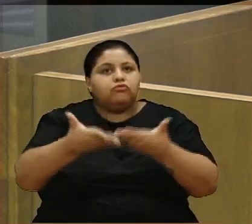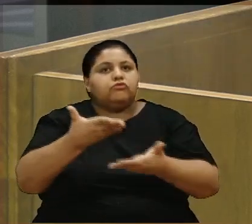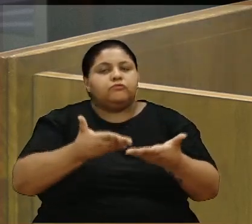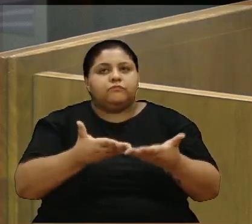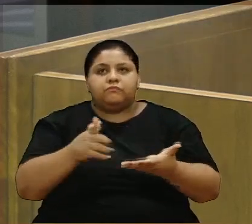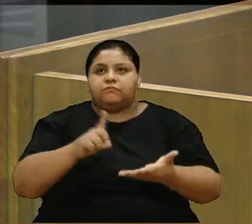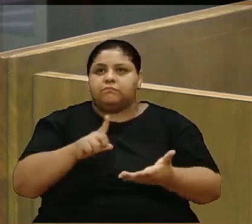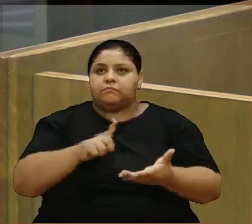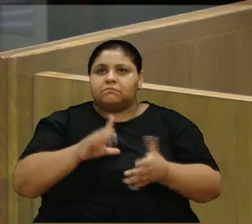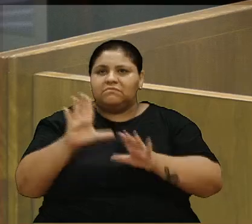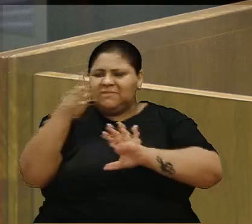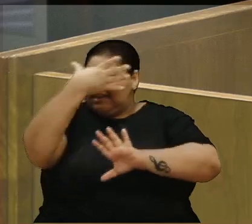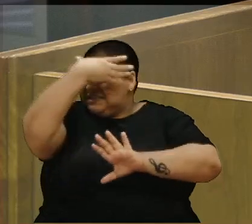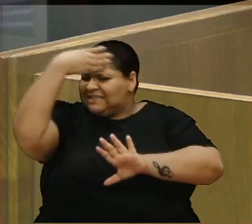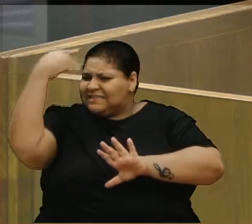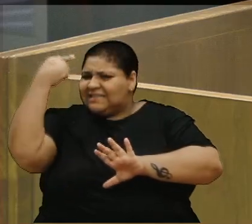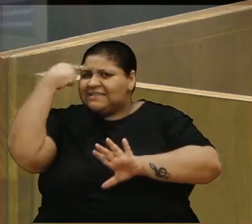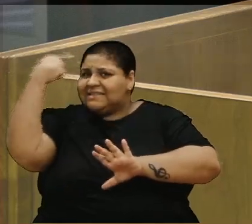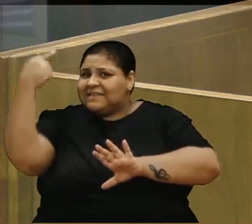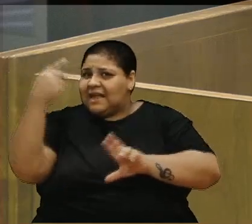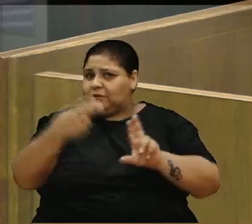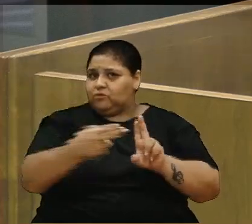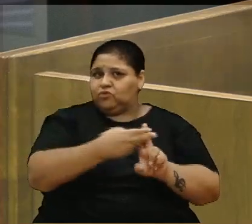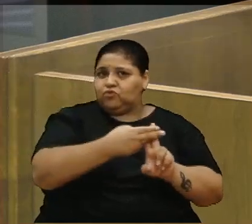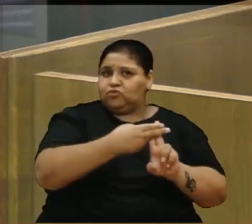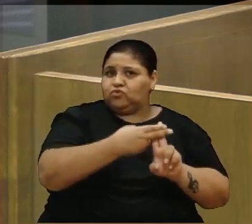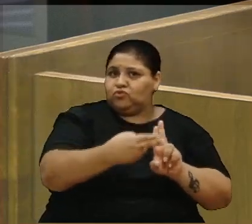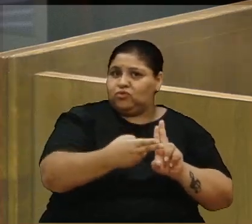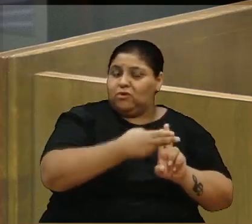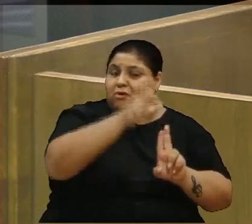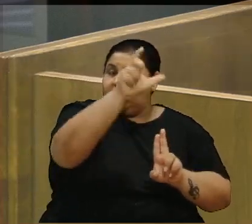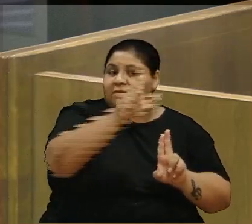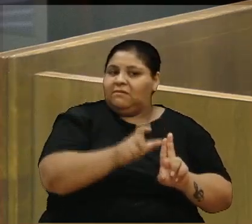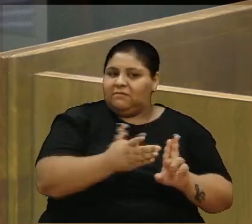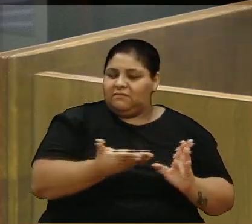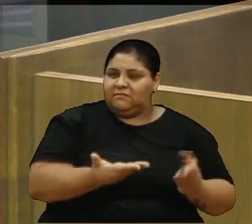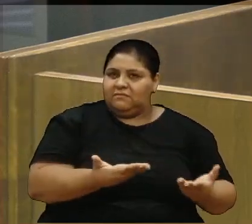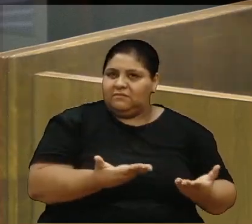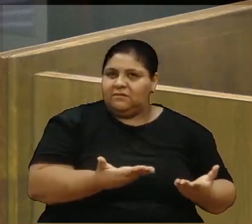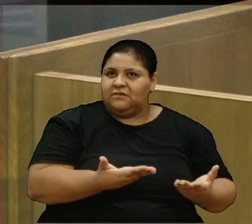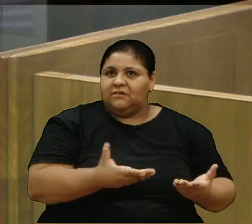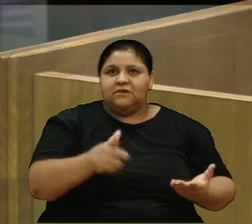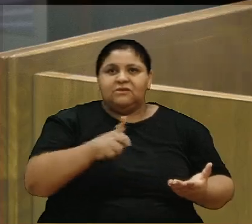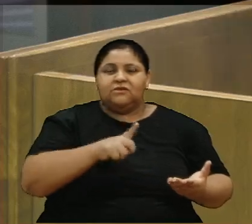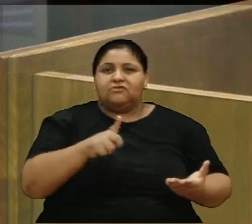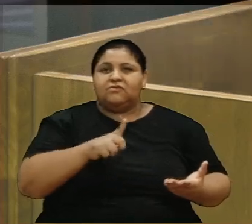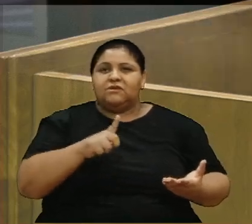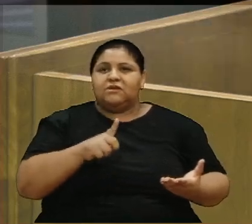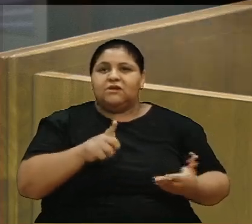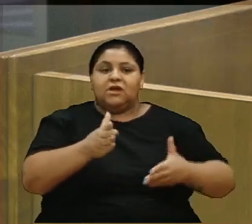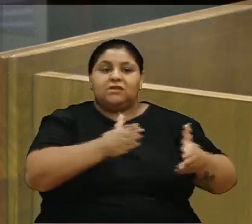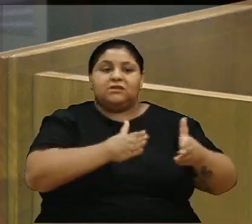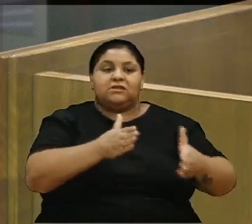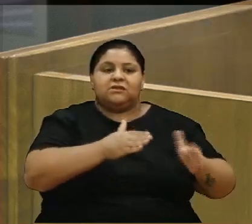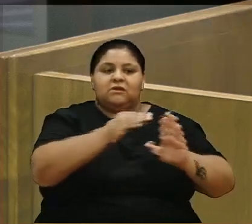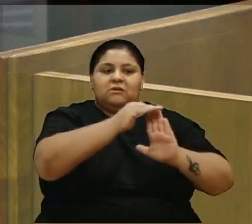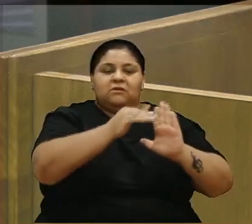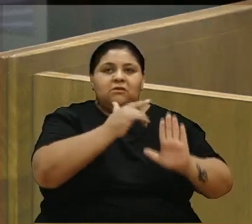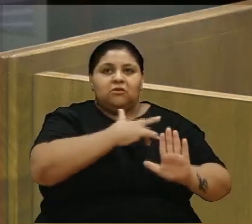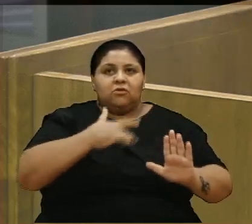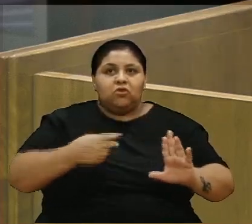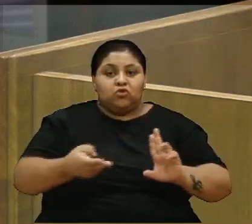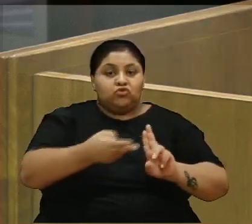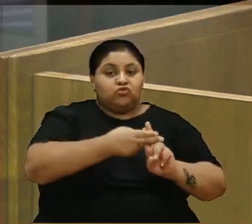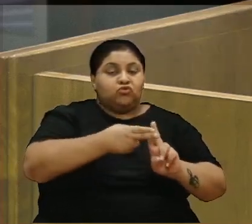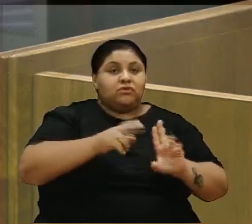tirar essa imagem do SUS que é para as pessoas que não têm condição de acessar um plano. Gente, o SUS é para